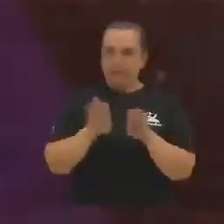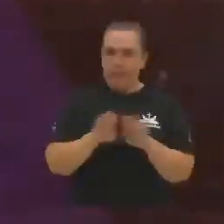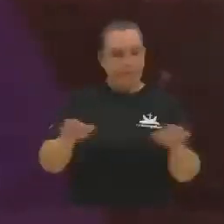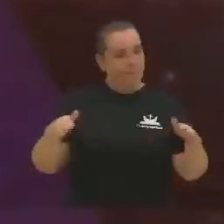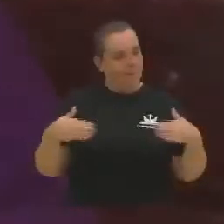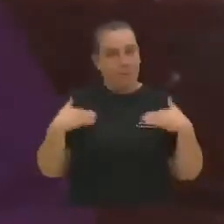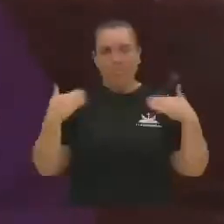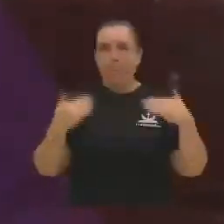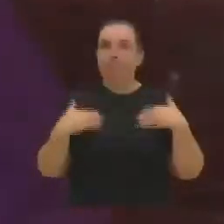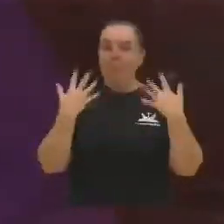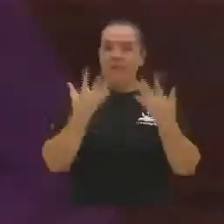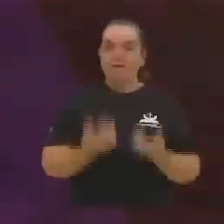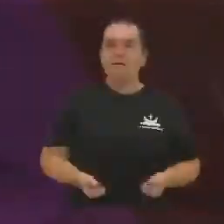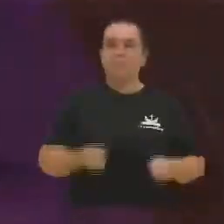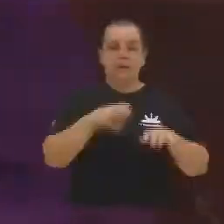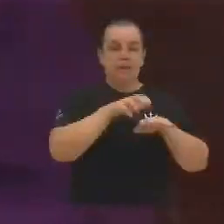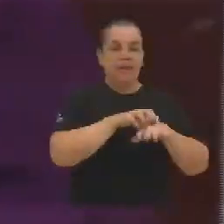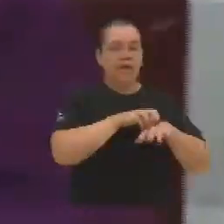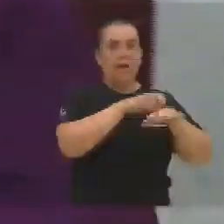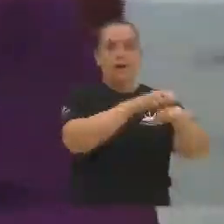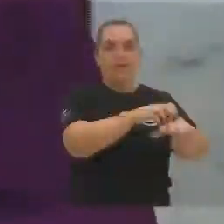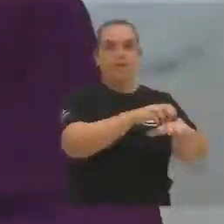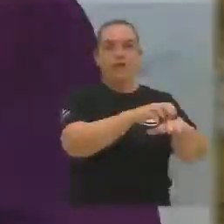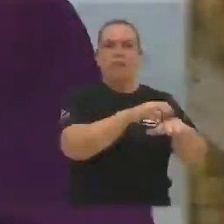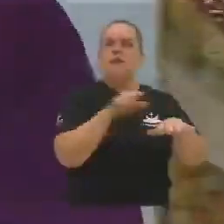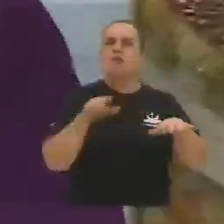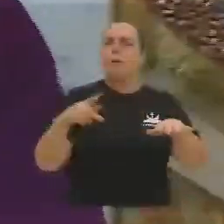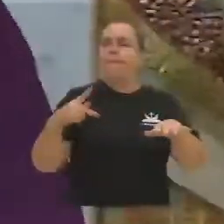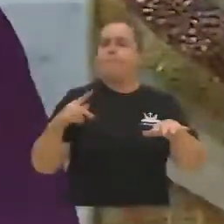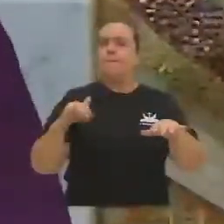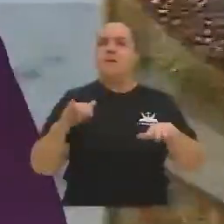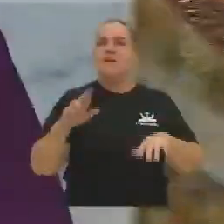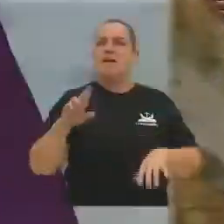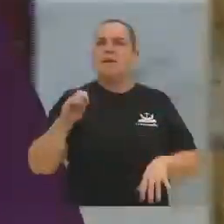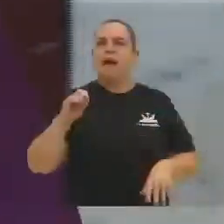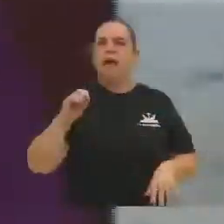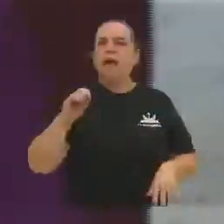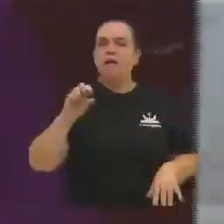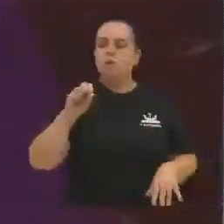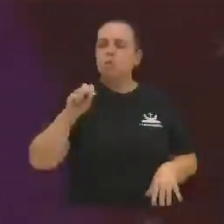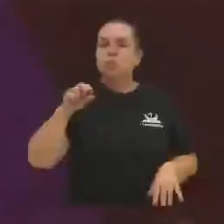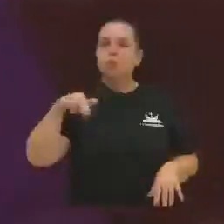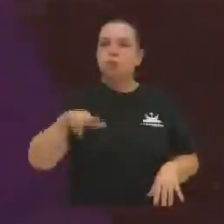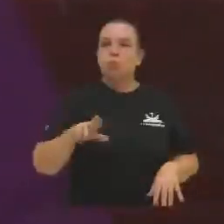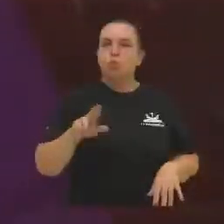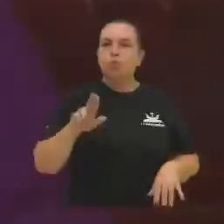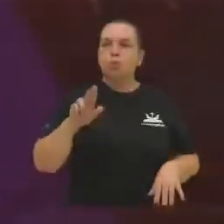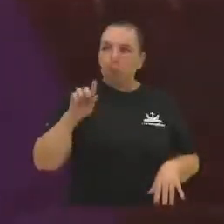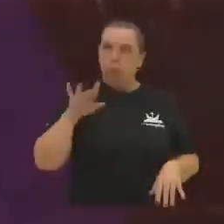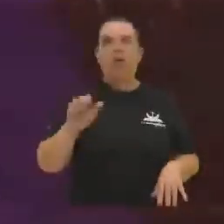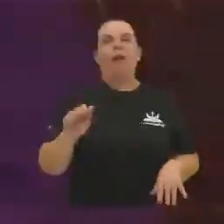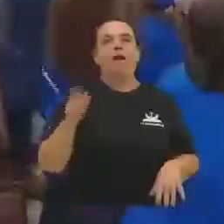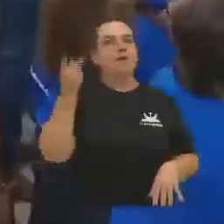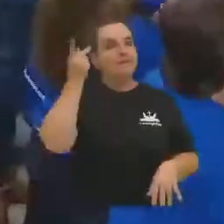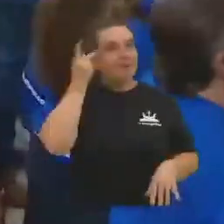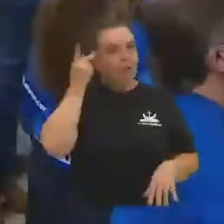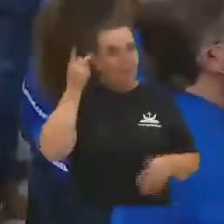Alegria recebermos a caravana dos irmãos de Pirassununga, São Paulo. Vamos aplaudir aqui